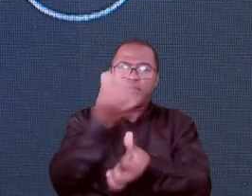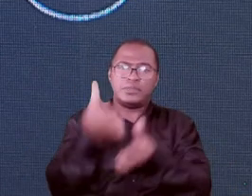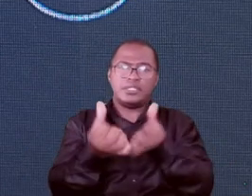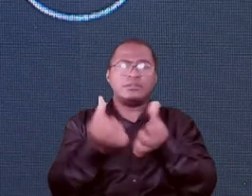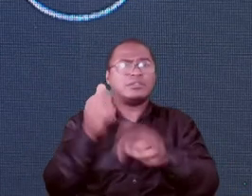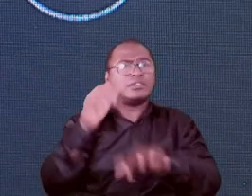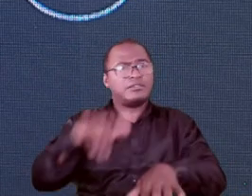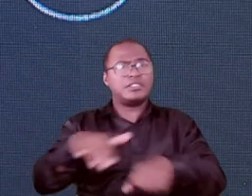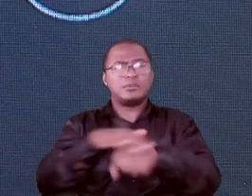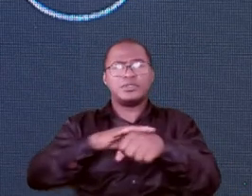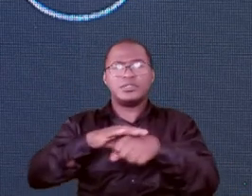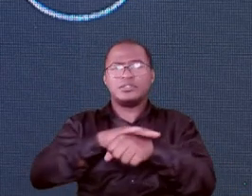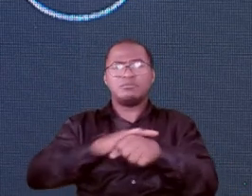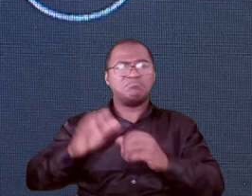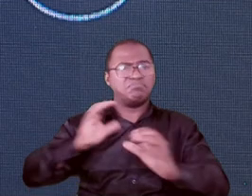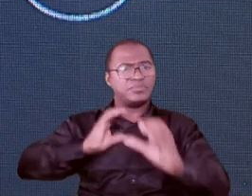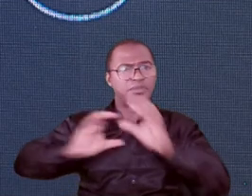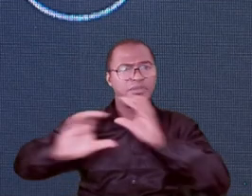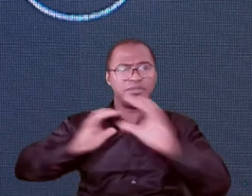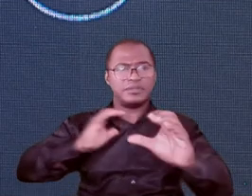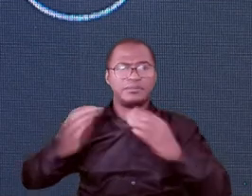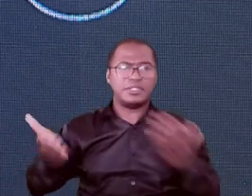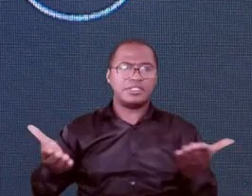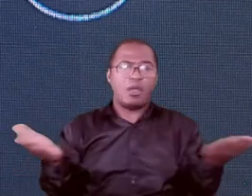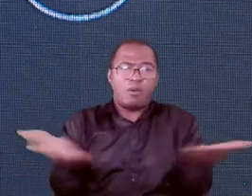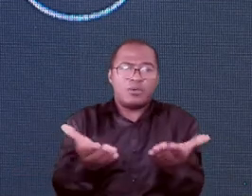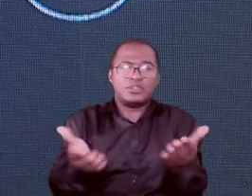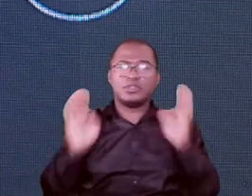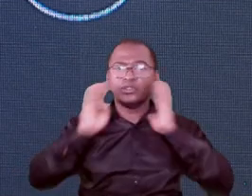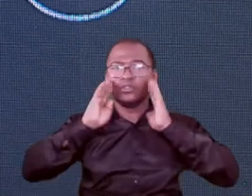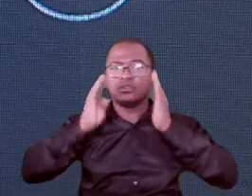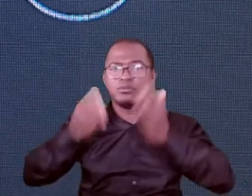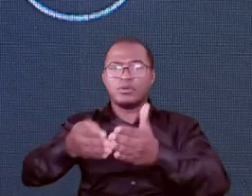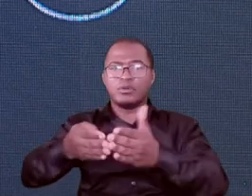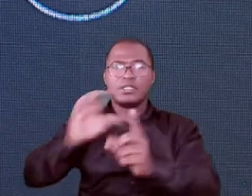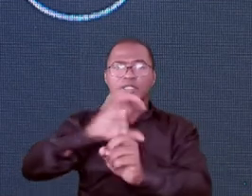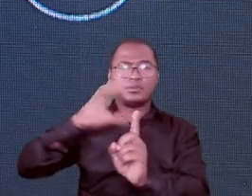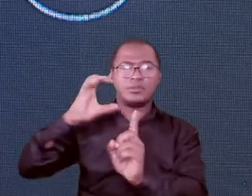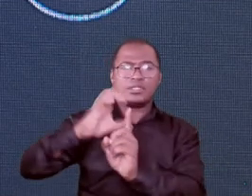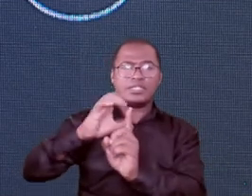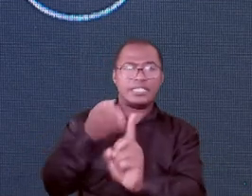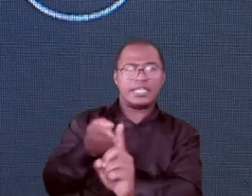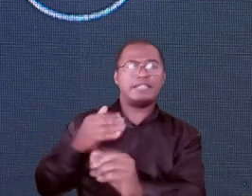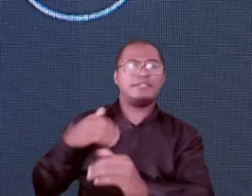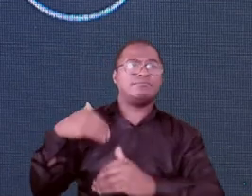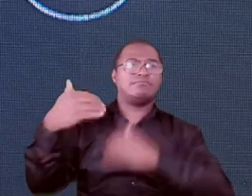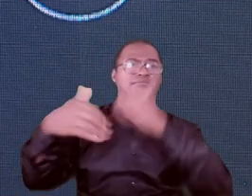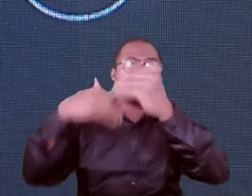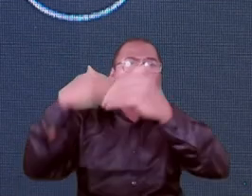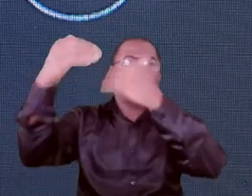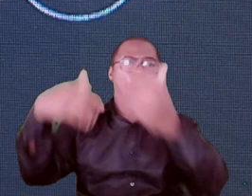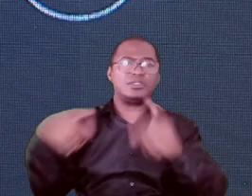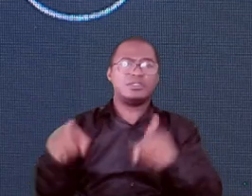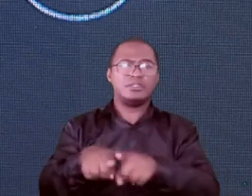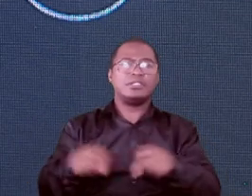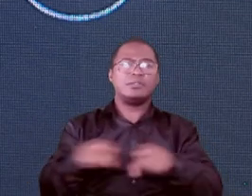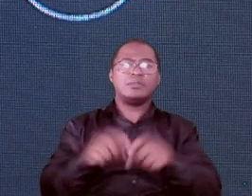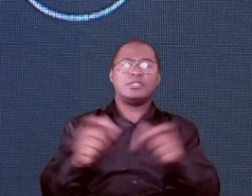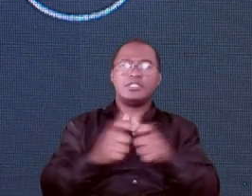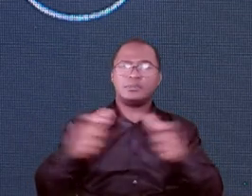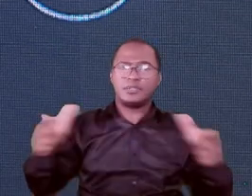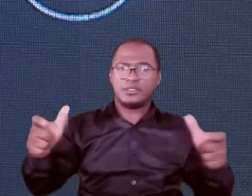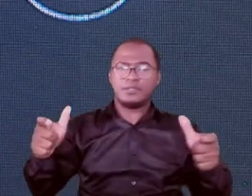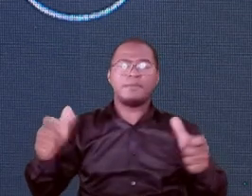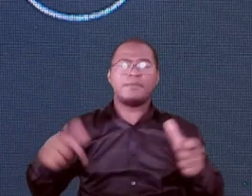é no sucesso dos nossos clientes crescerem junto com eles fazer expansão África América Latina Puxa